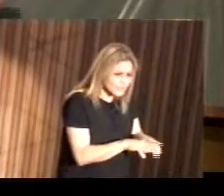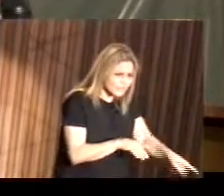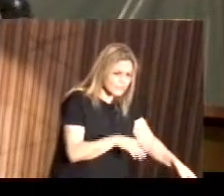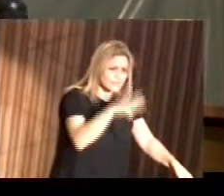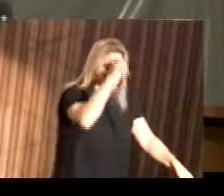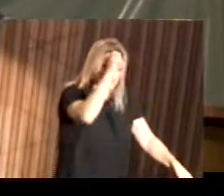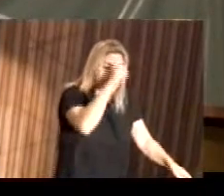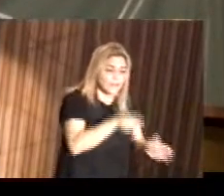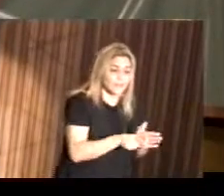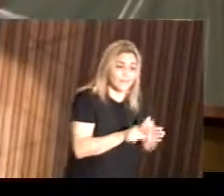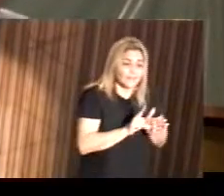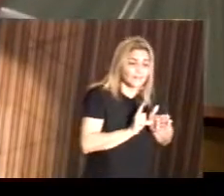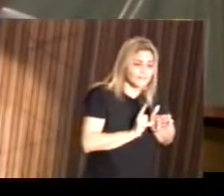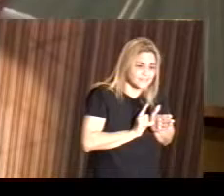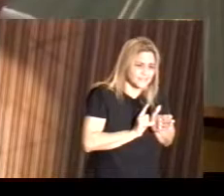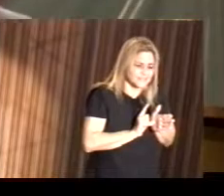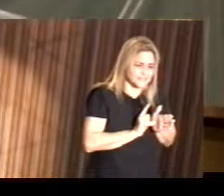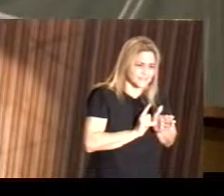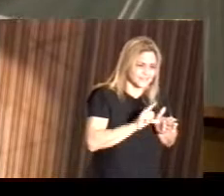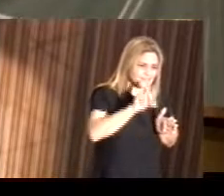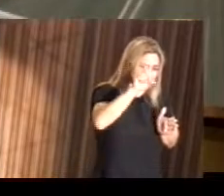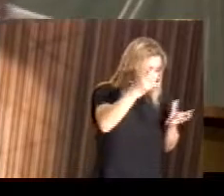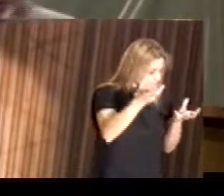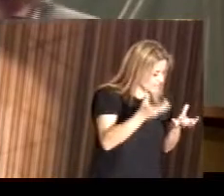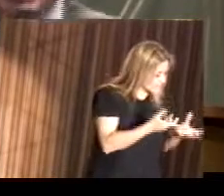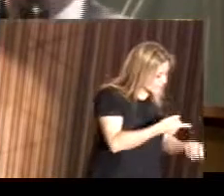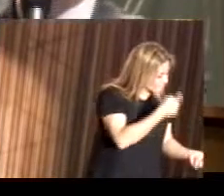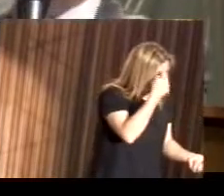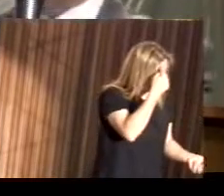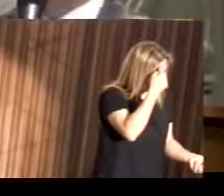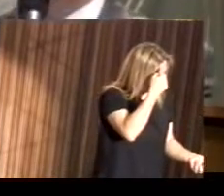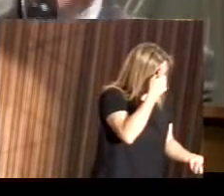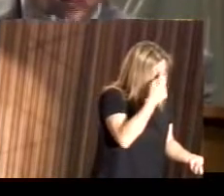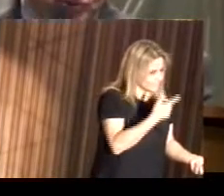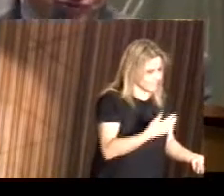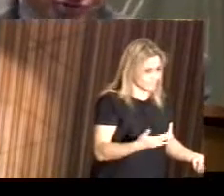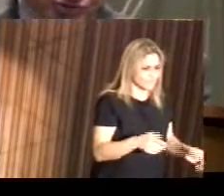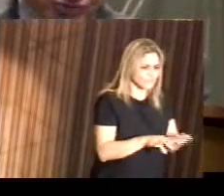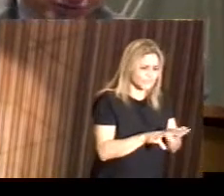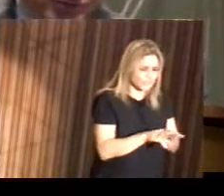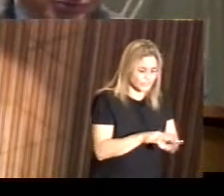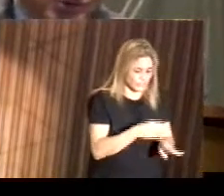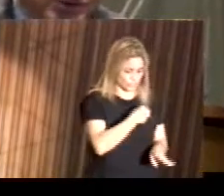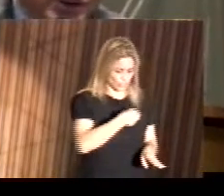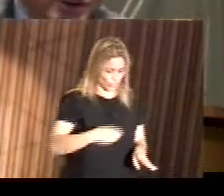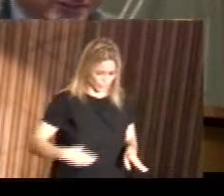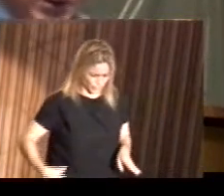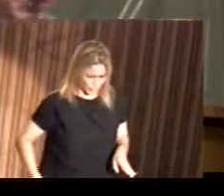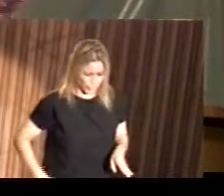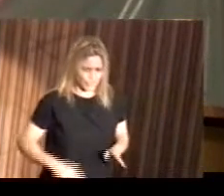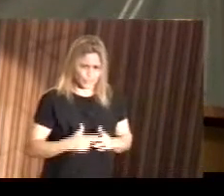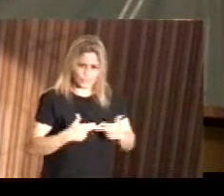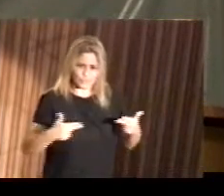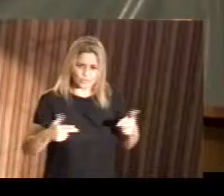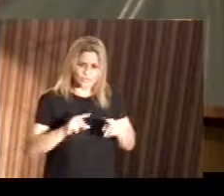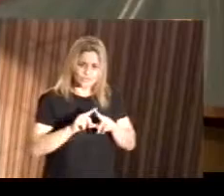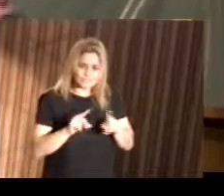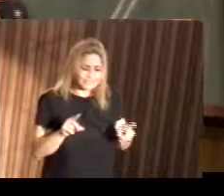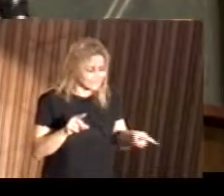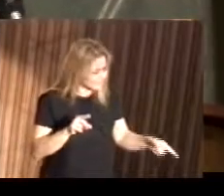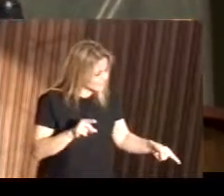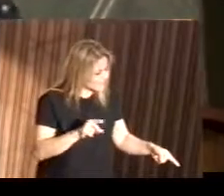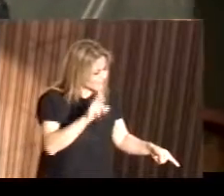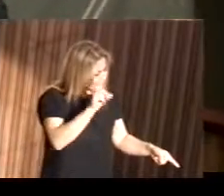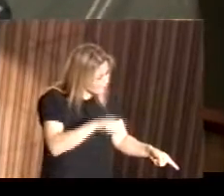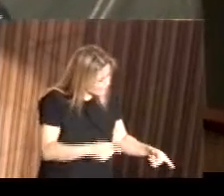livramento extraordinário de Deus, que foi realizado não pelos governos constituídos, mas por um